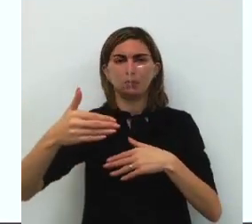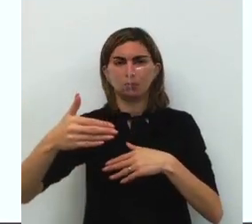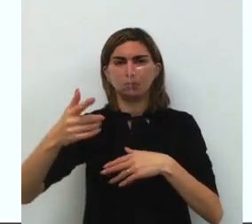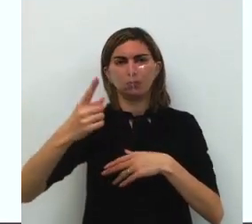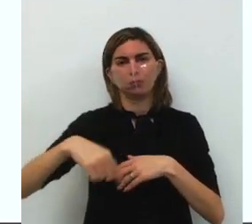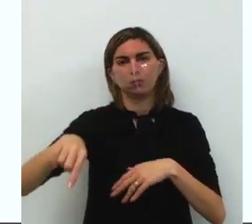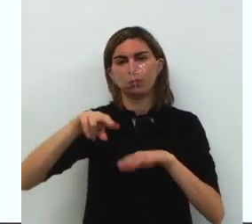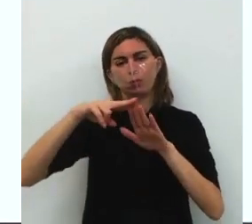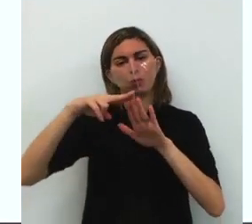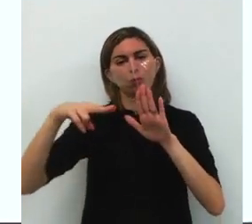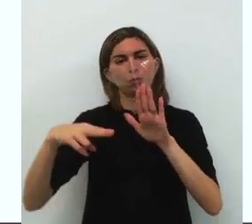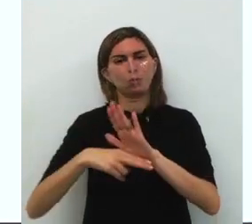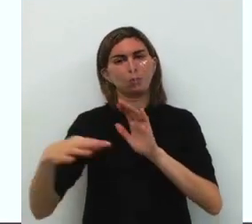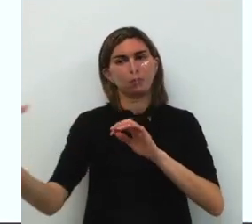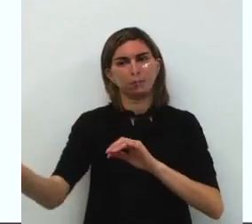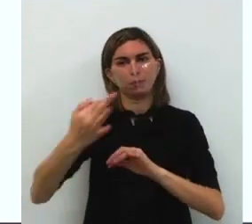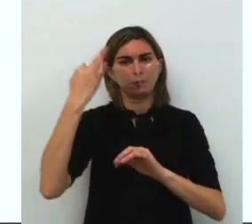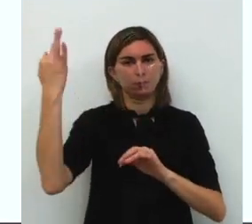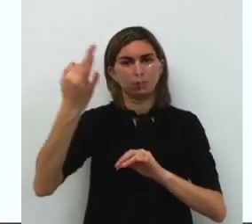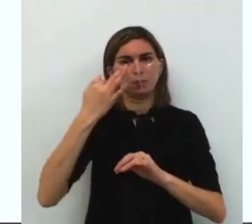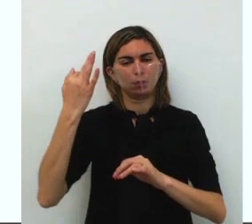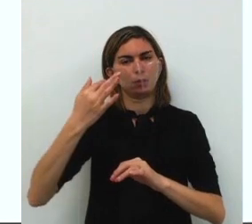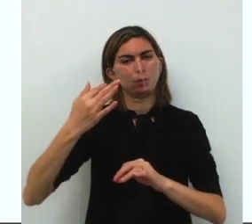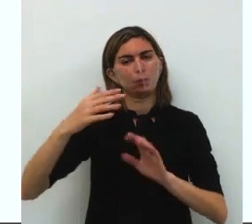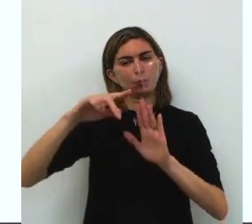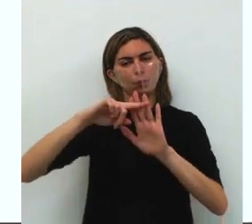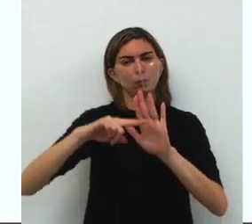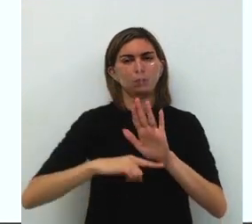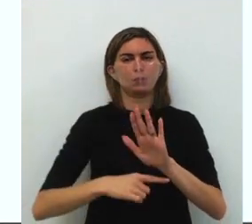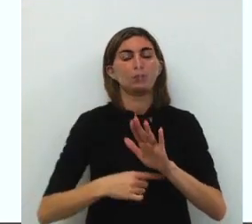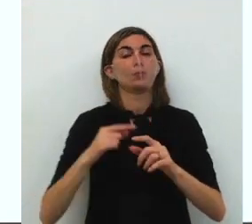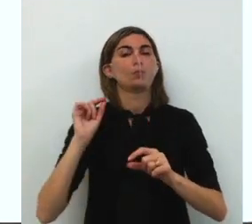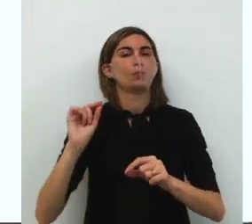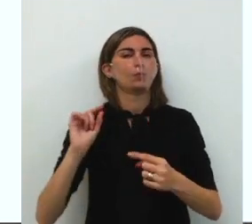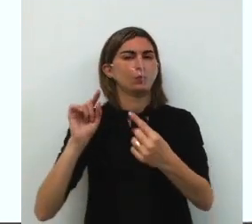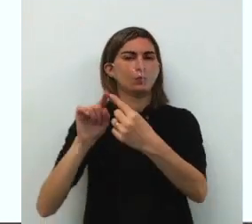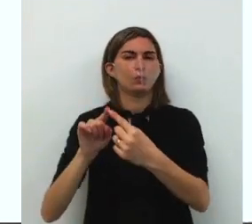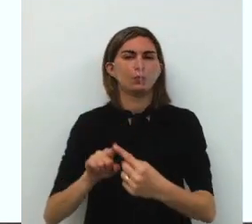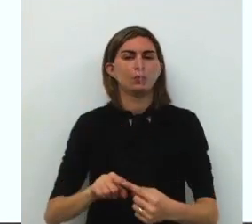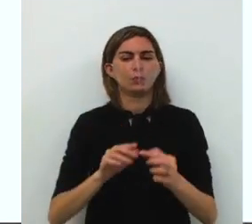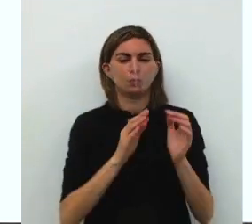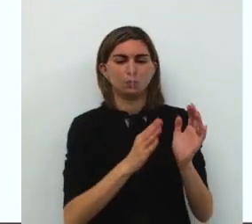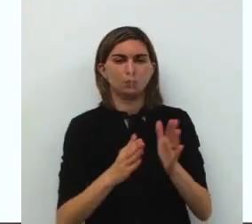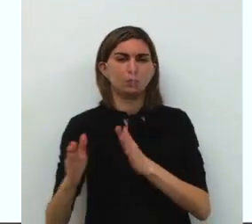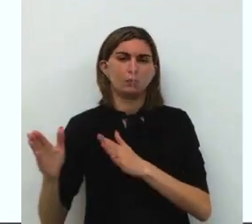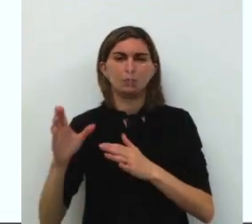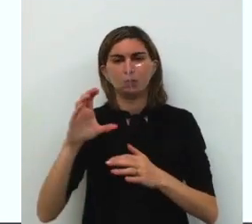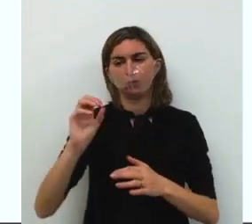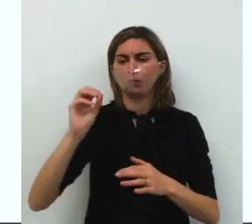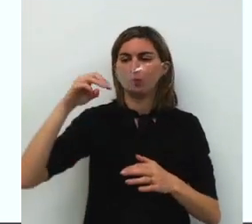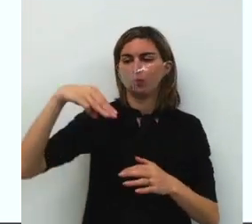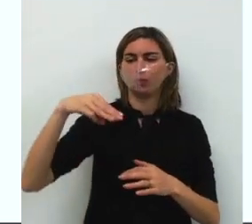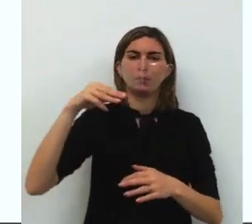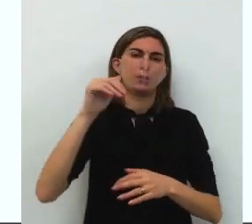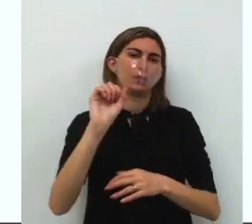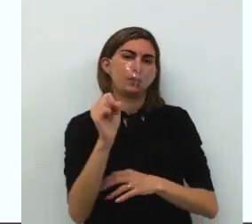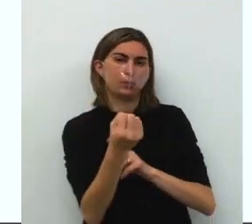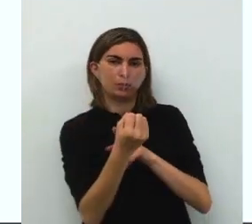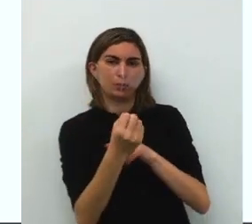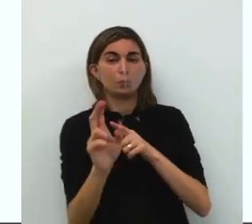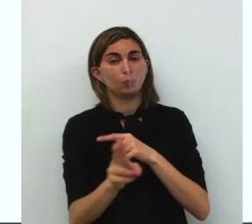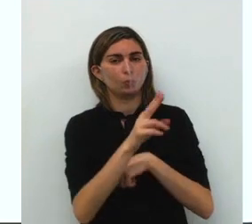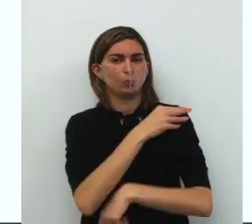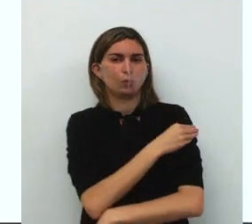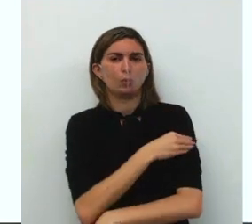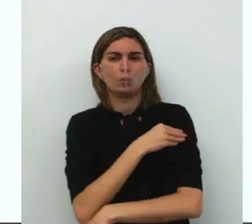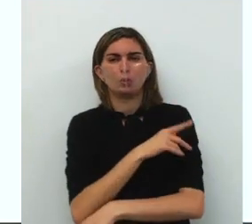De normas federais que são de acordo com o quê? Com a Organização Mundial de Saúde. É o quê? O